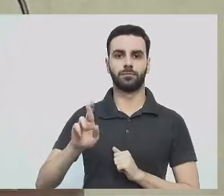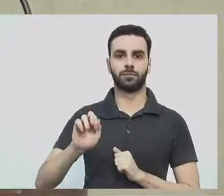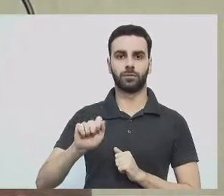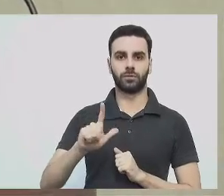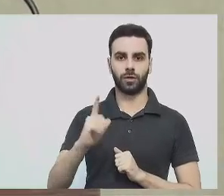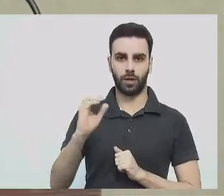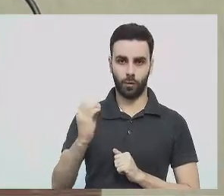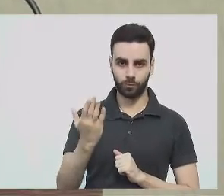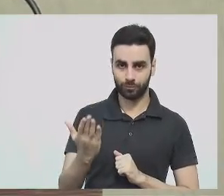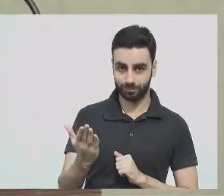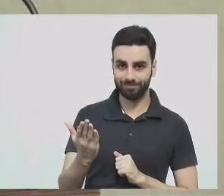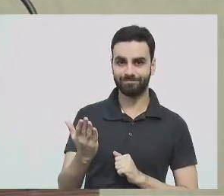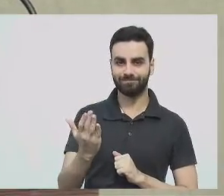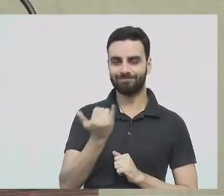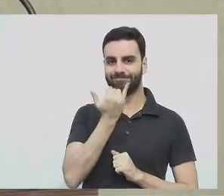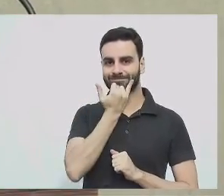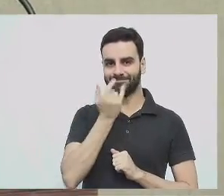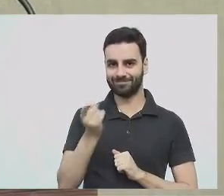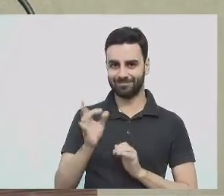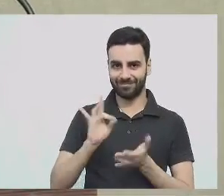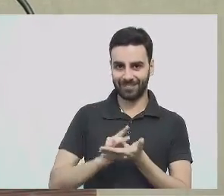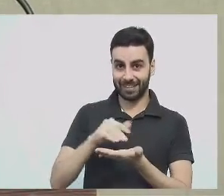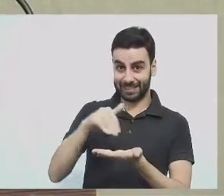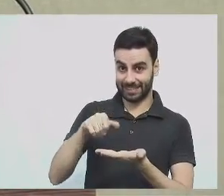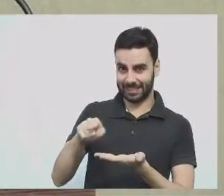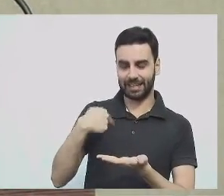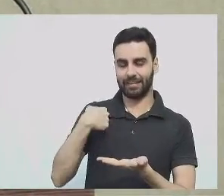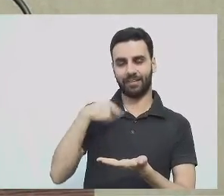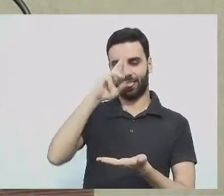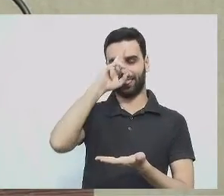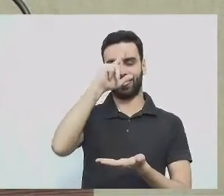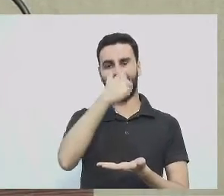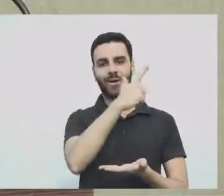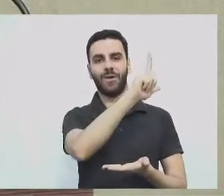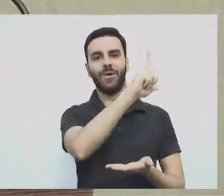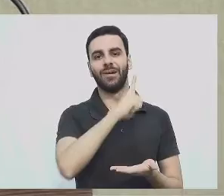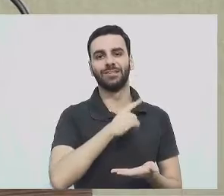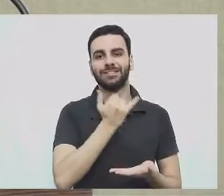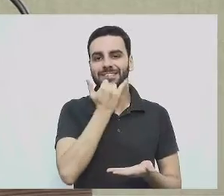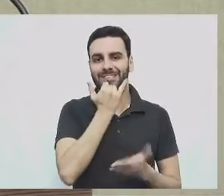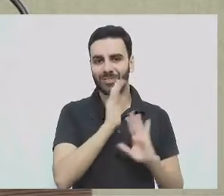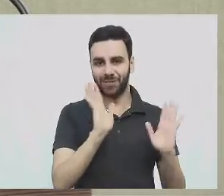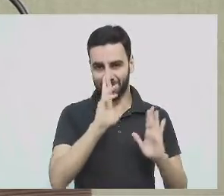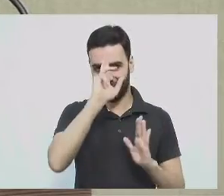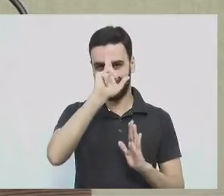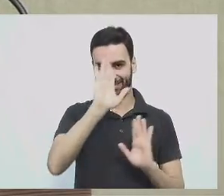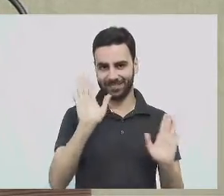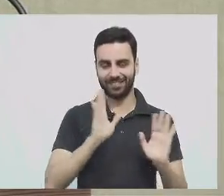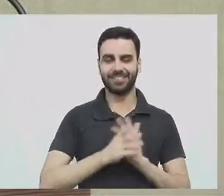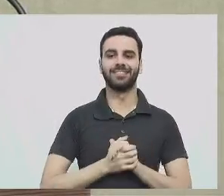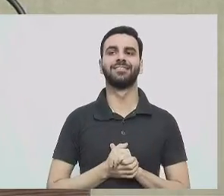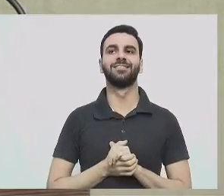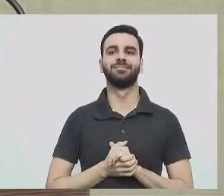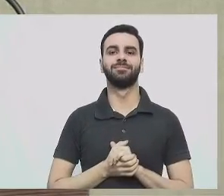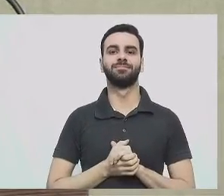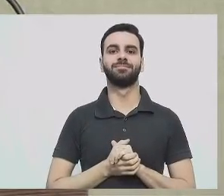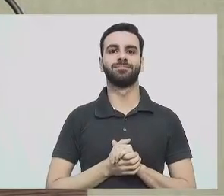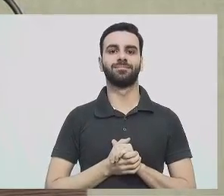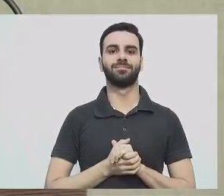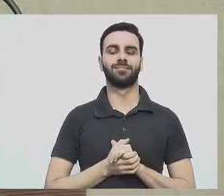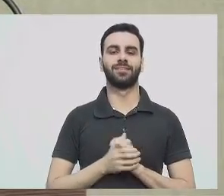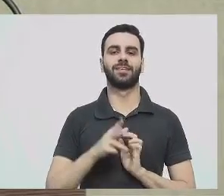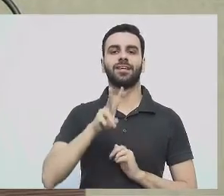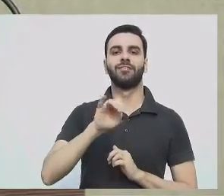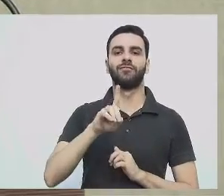O Geraldão, me desculpe, Geraldão. Pensando no Raimundo Violeira aqui, acabei falando Geraldo Violeira. Isso.